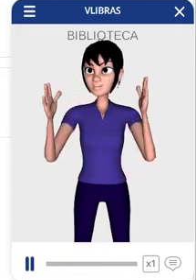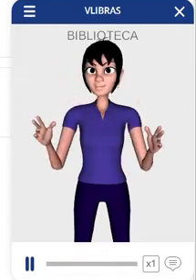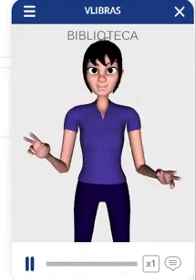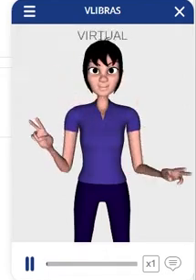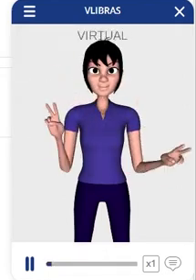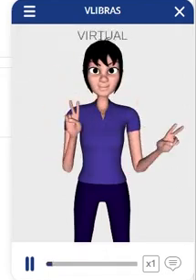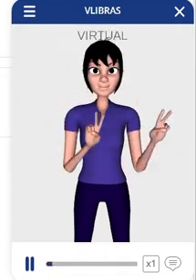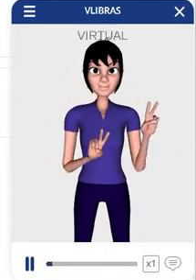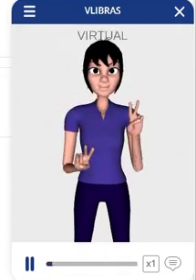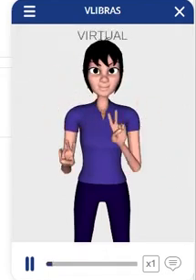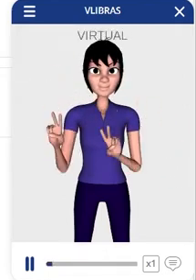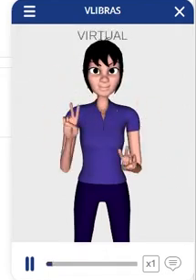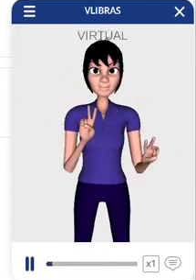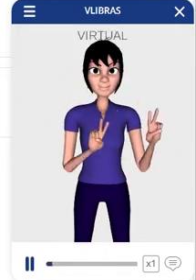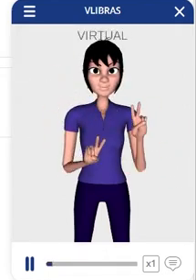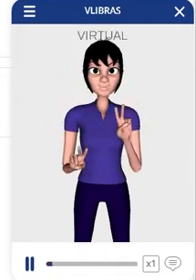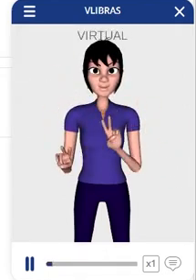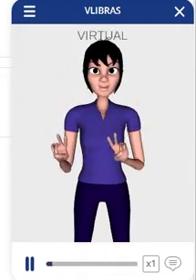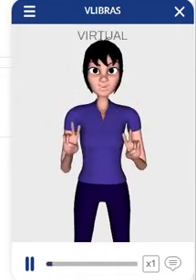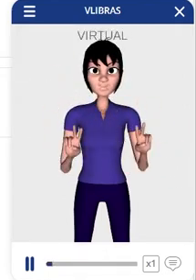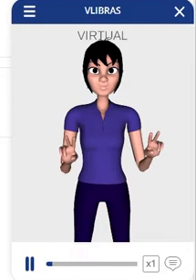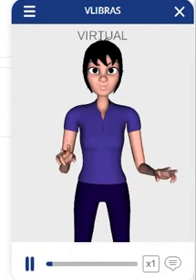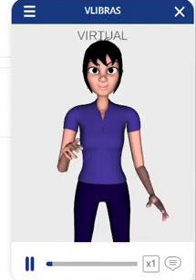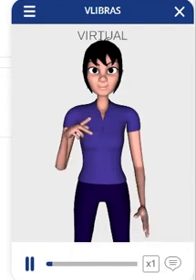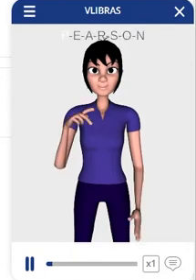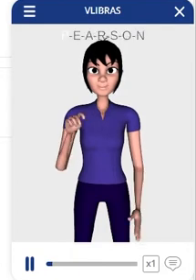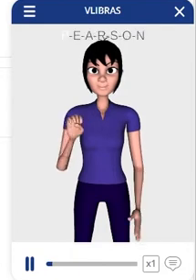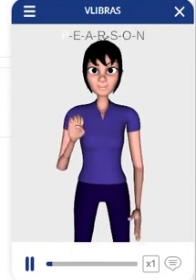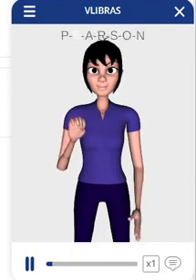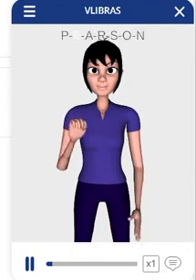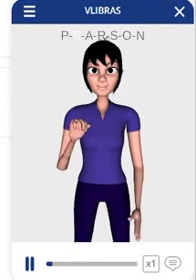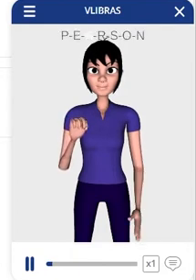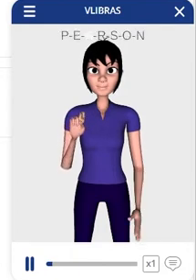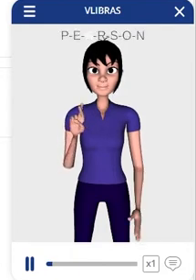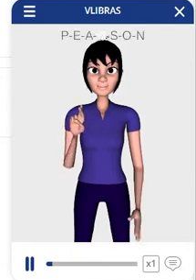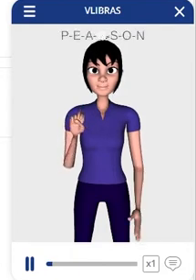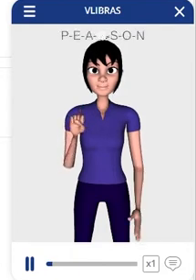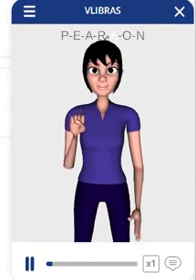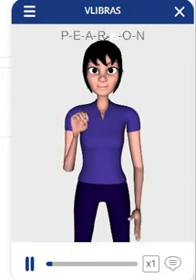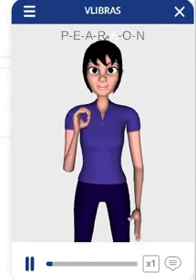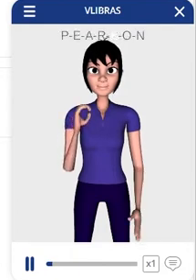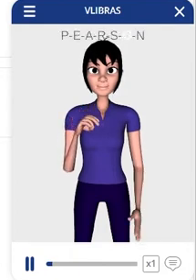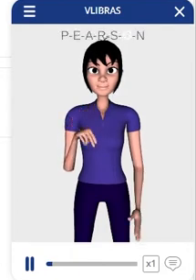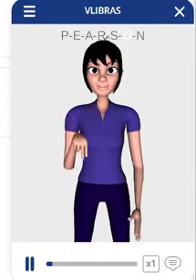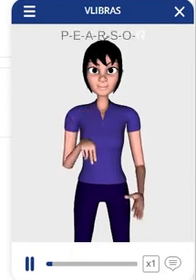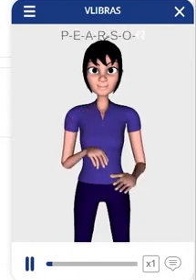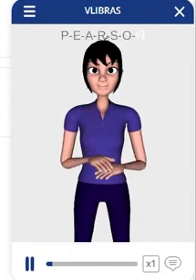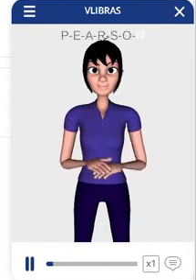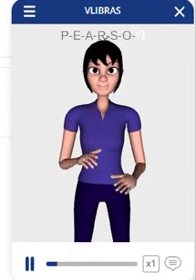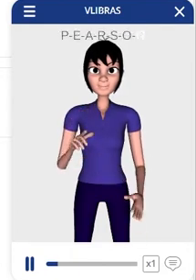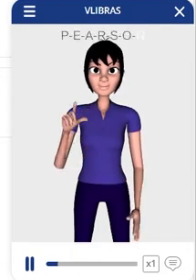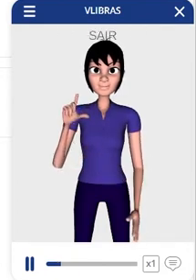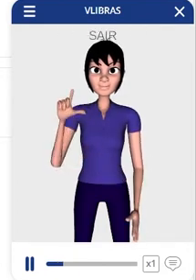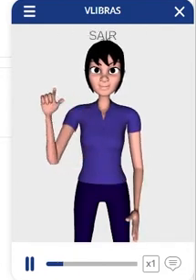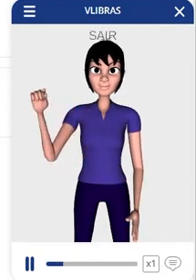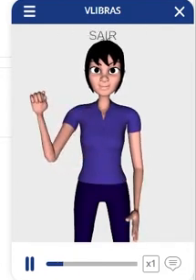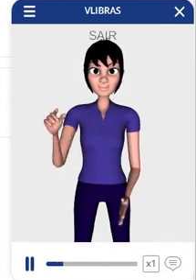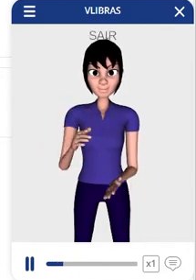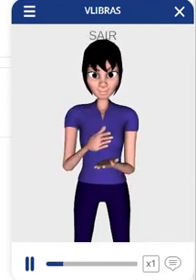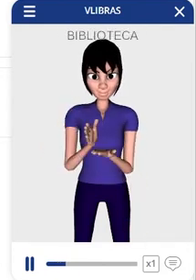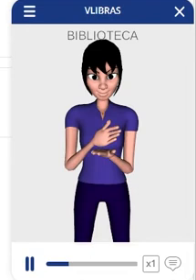selecionar então ele começa a tradução aquilo que é possível traduzir em sinal e o que não é possível é soletrado